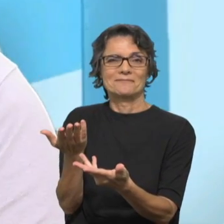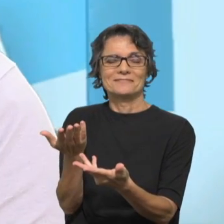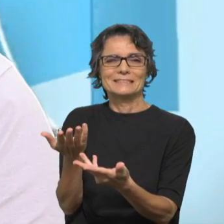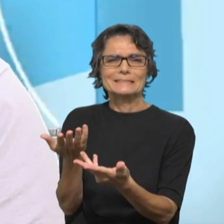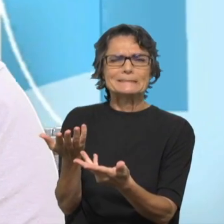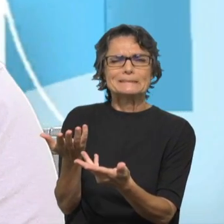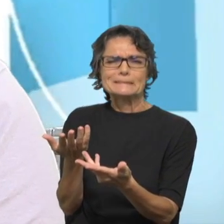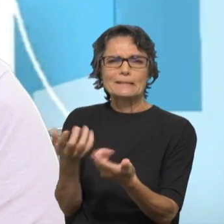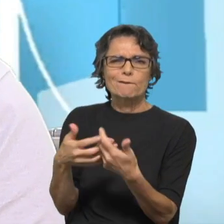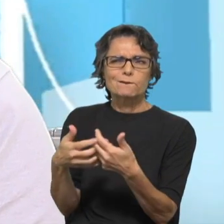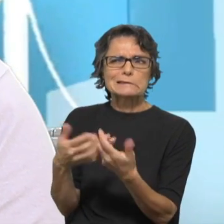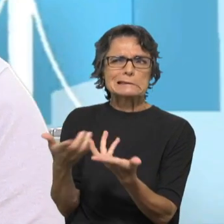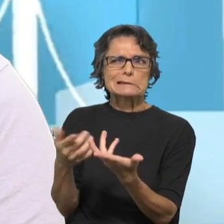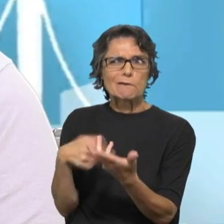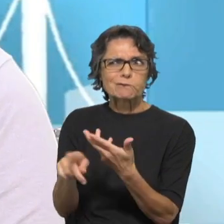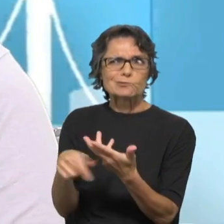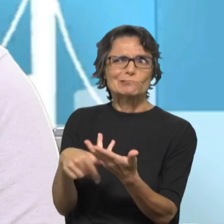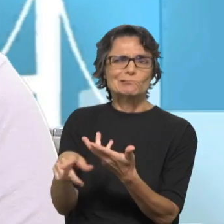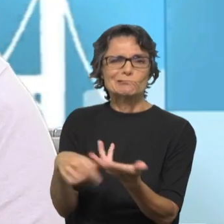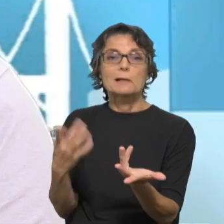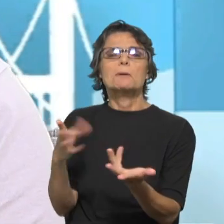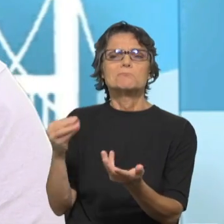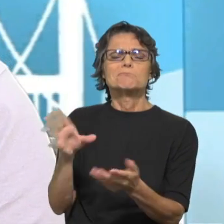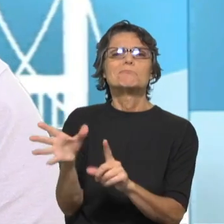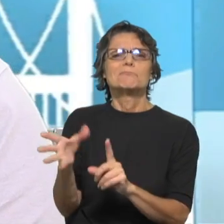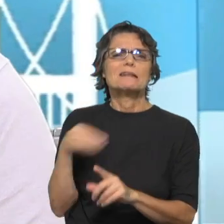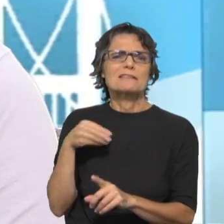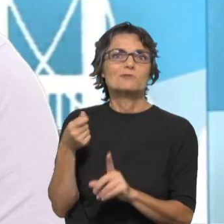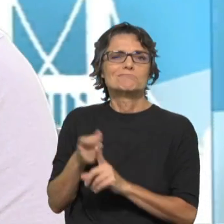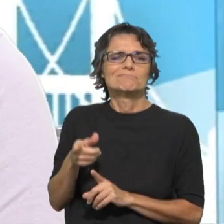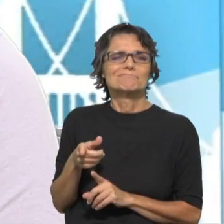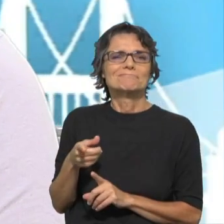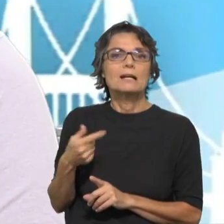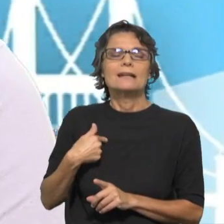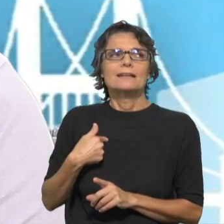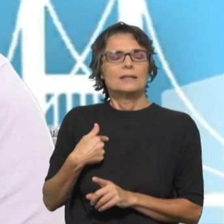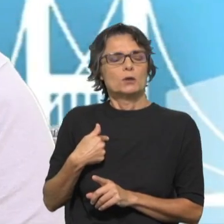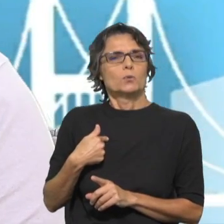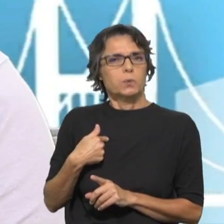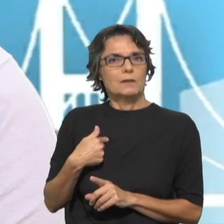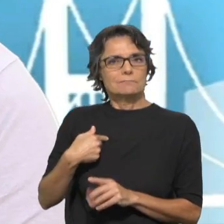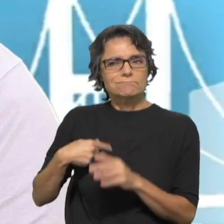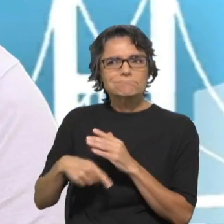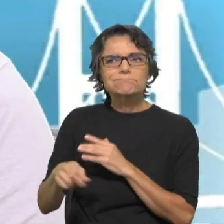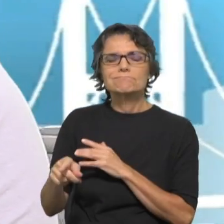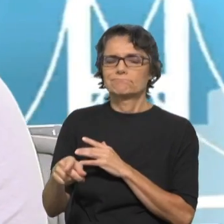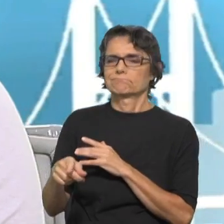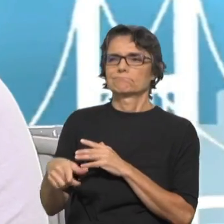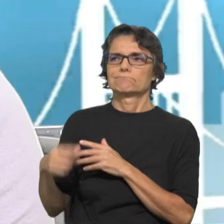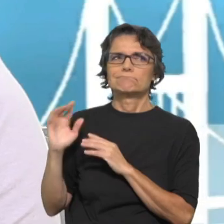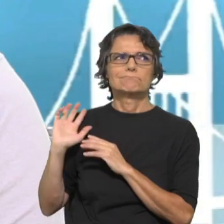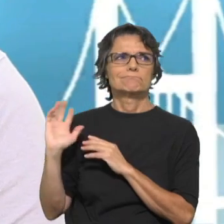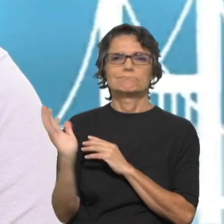dúvida, mas aceitei o desafio. E tem sido um crescimento, desenvolvimento pessoal e na minha